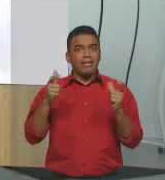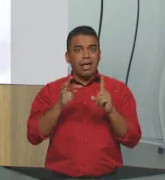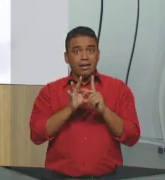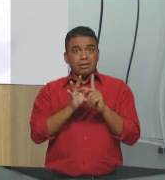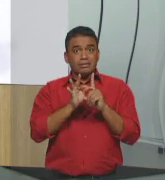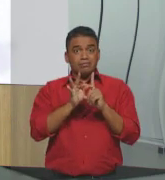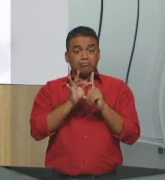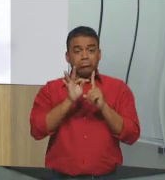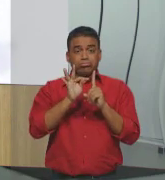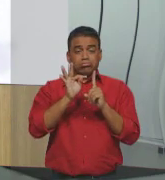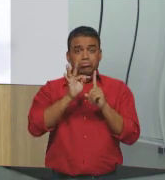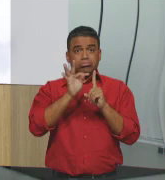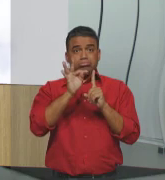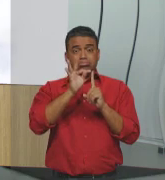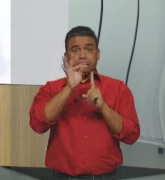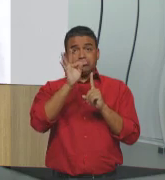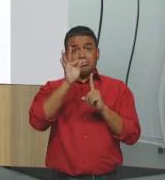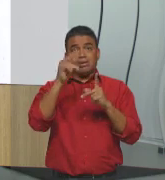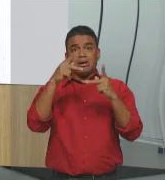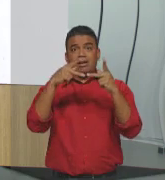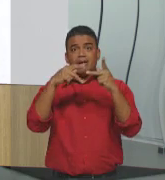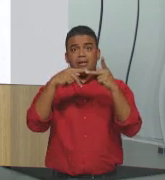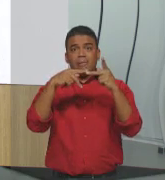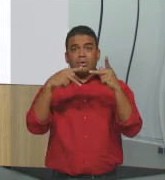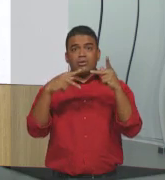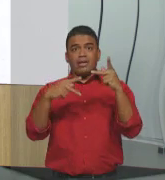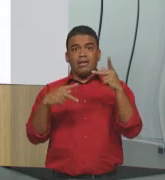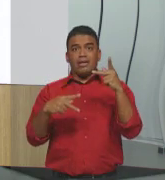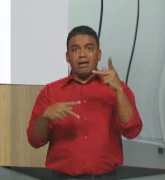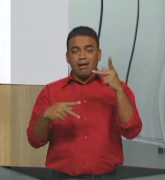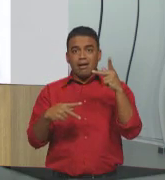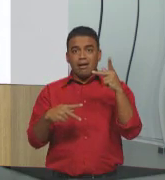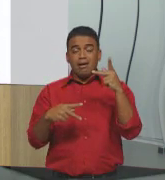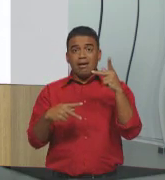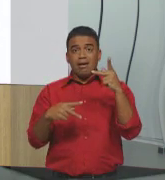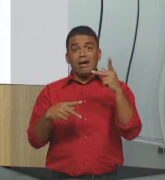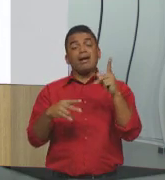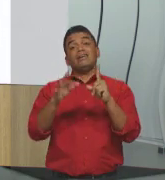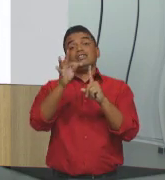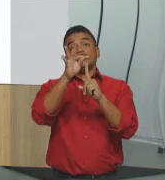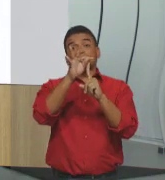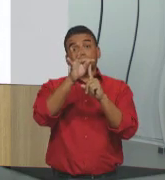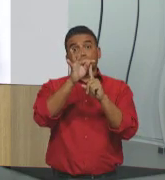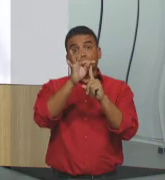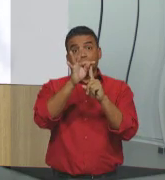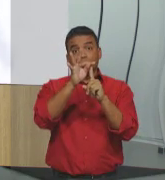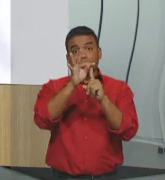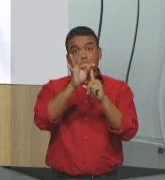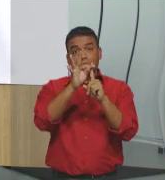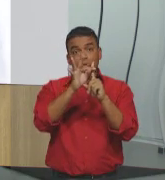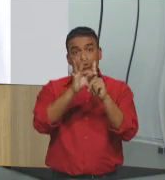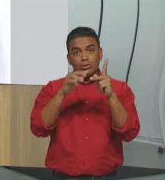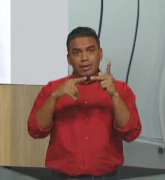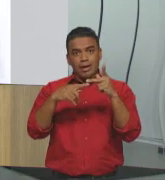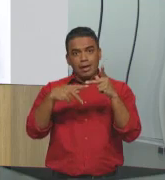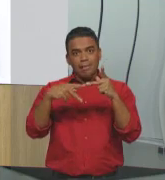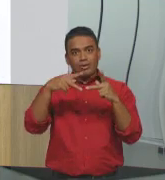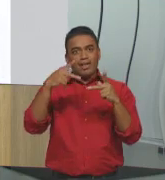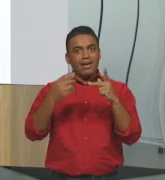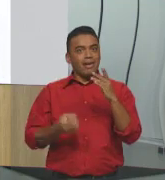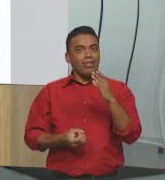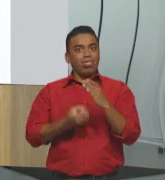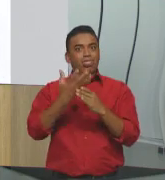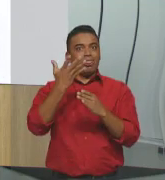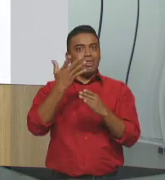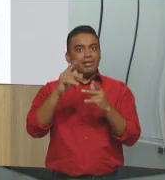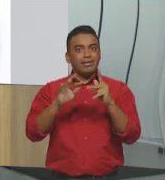a ponto de desnaturar a proteína, diminui a temperatura para essa proteína então voltar a ter essa função, diminui e aumenta, diminui e